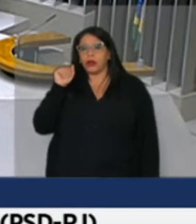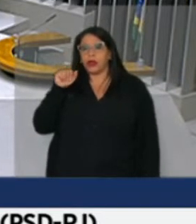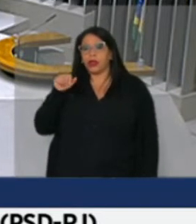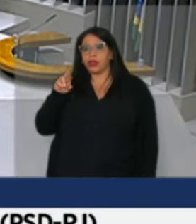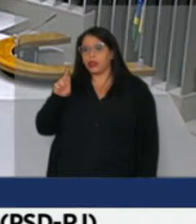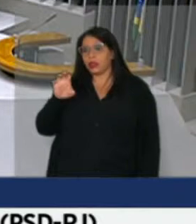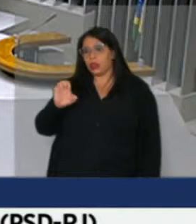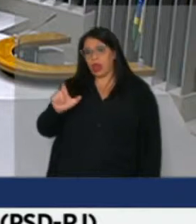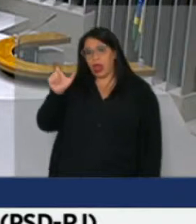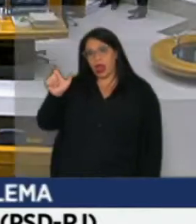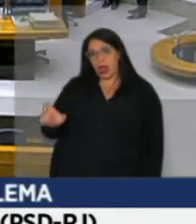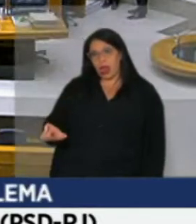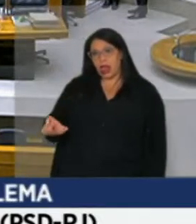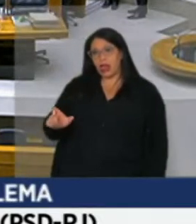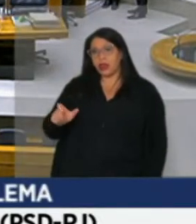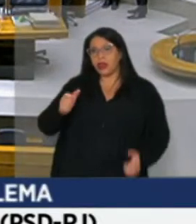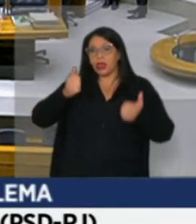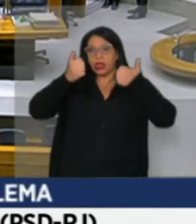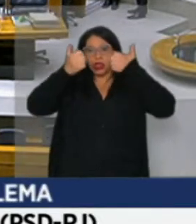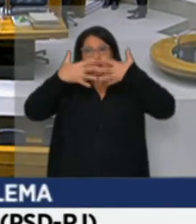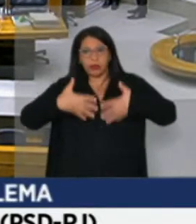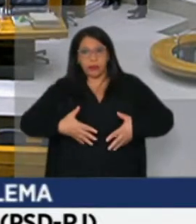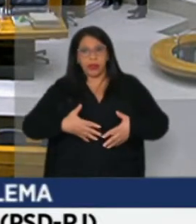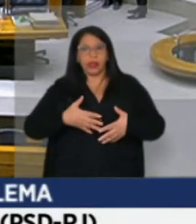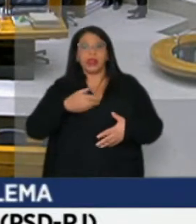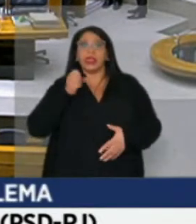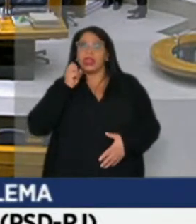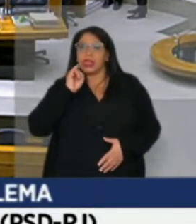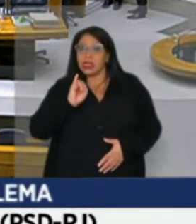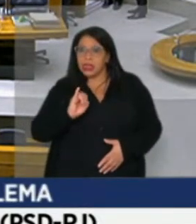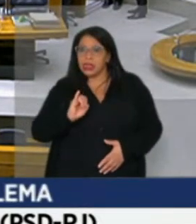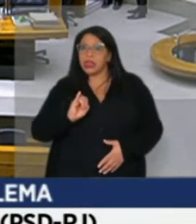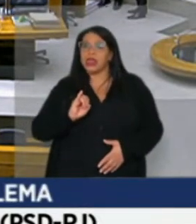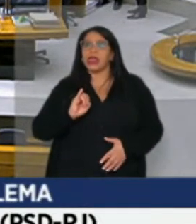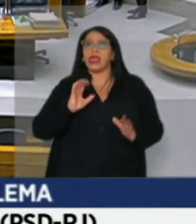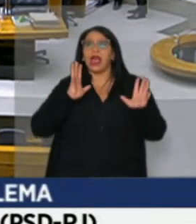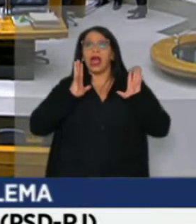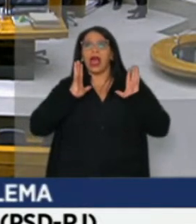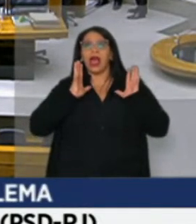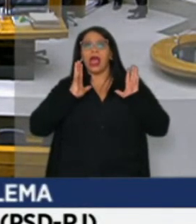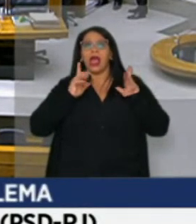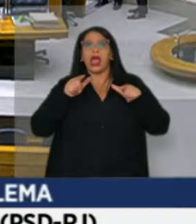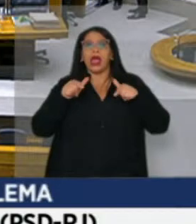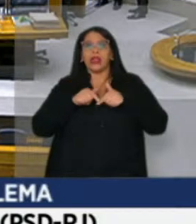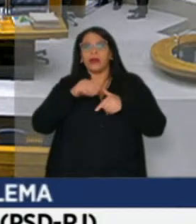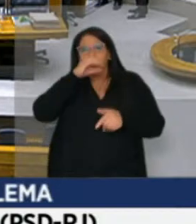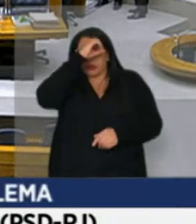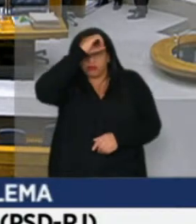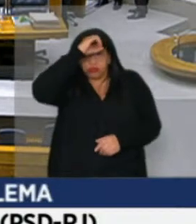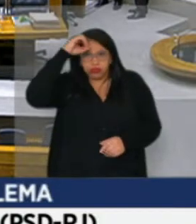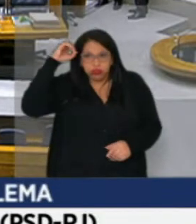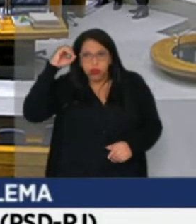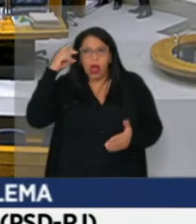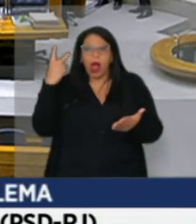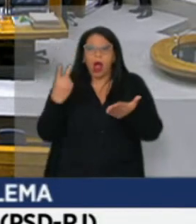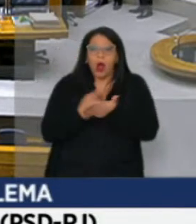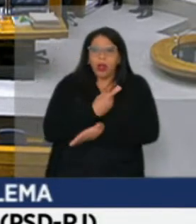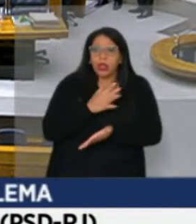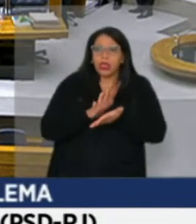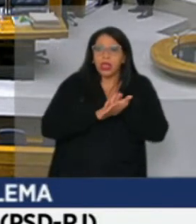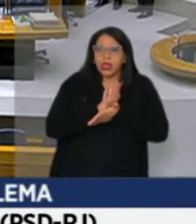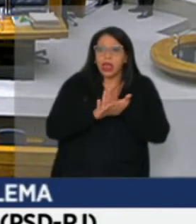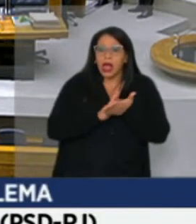deixar claro que, ainda que a deputada venha a ser inocentada no processo que corre na justiça